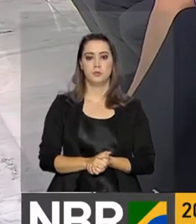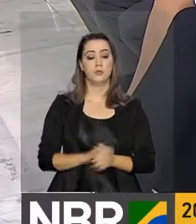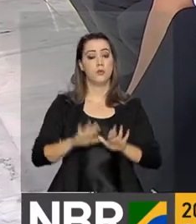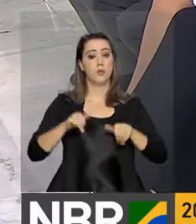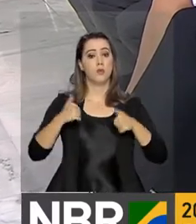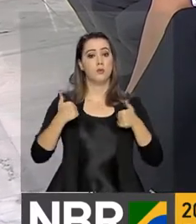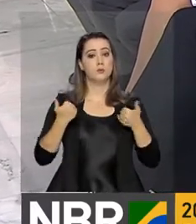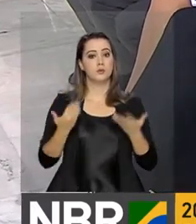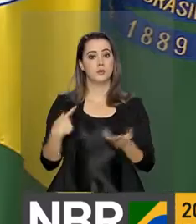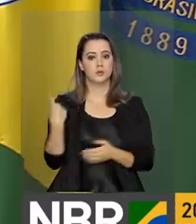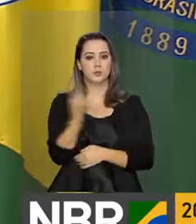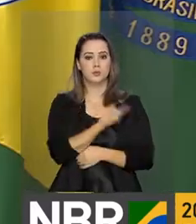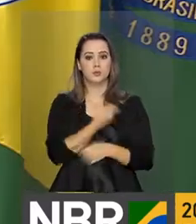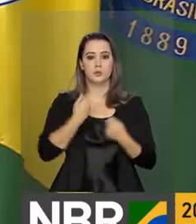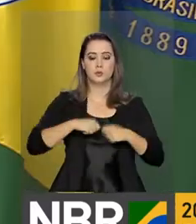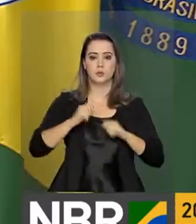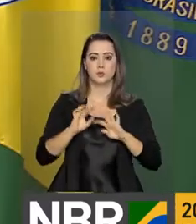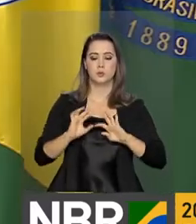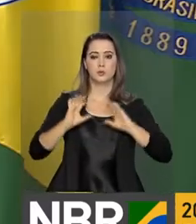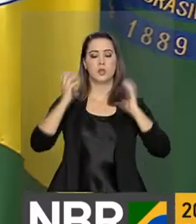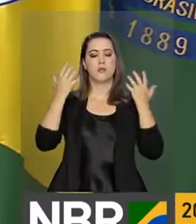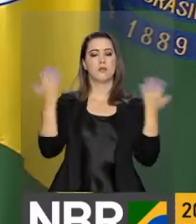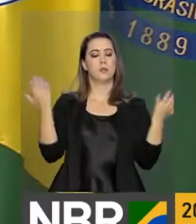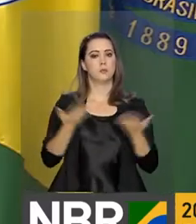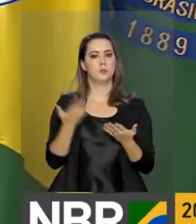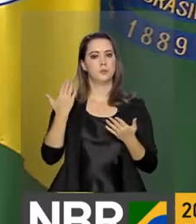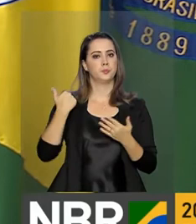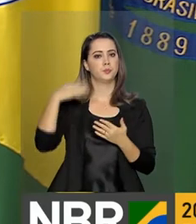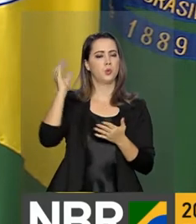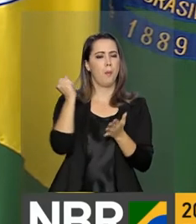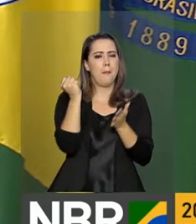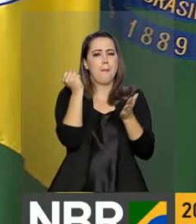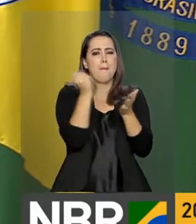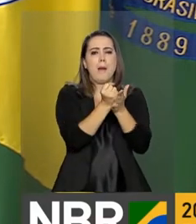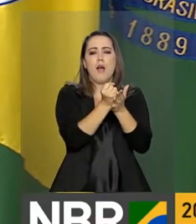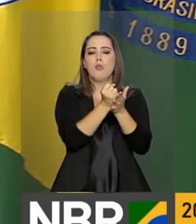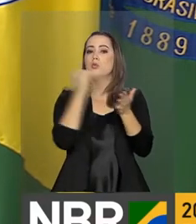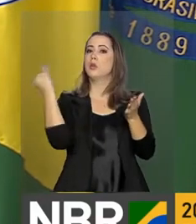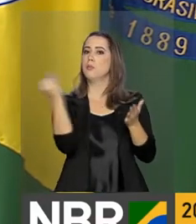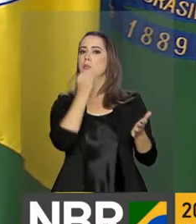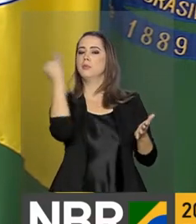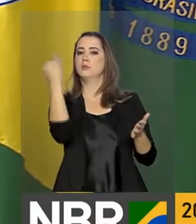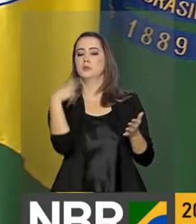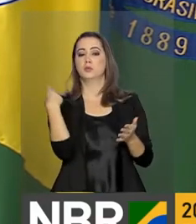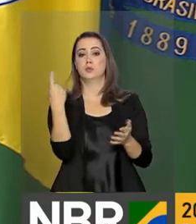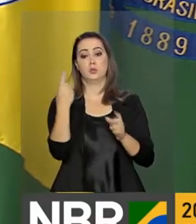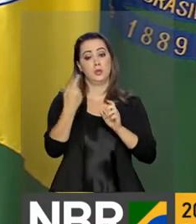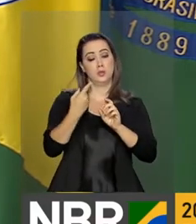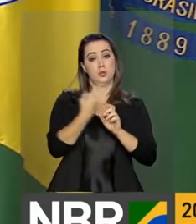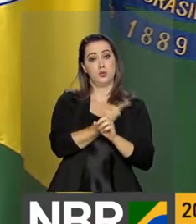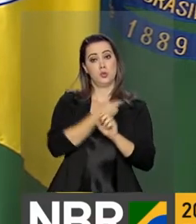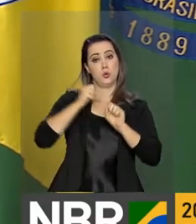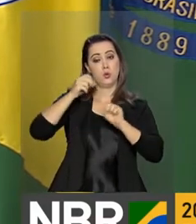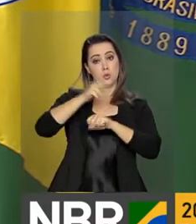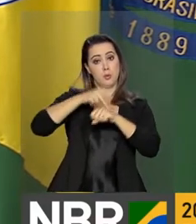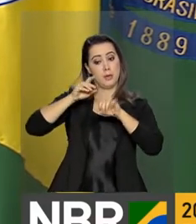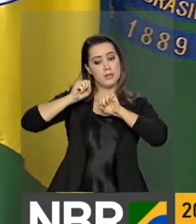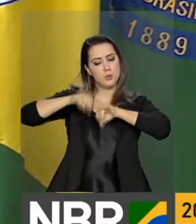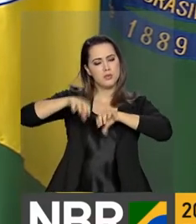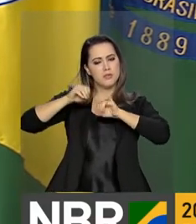Portanto, nós devemos realmente celebrar hoje mais um marco da educação em nosso país, né? Na